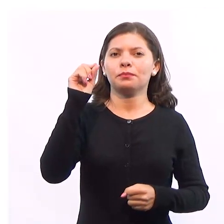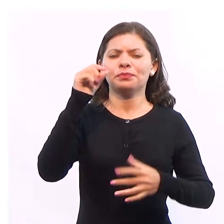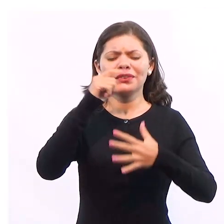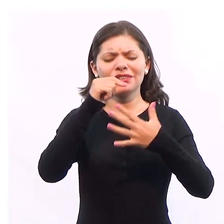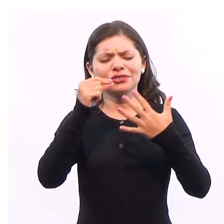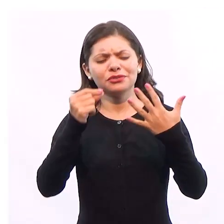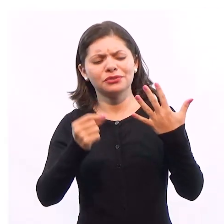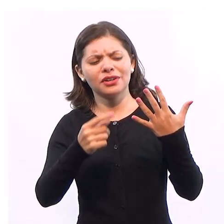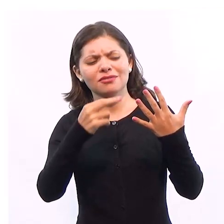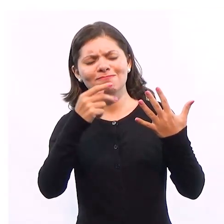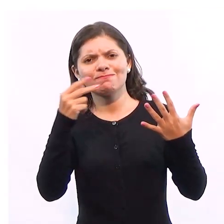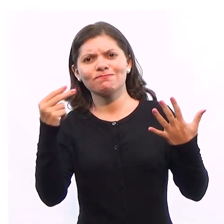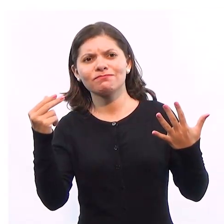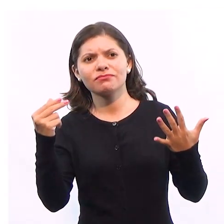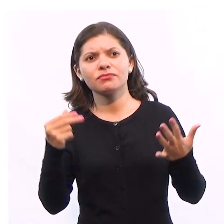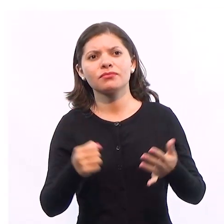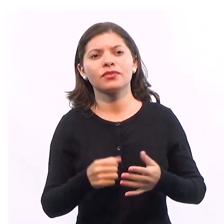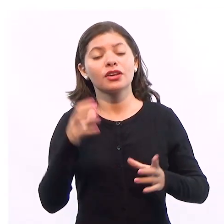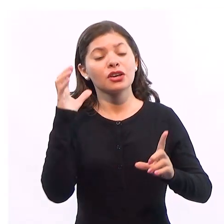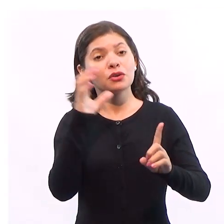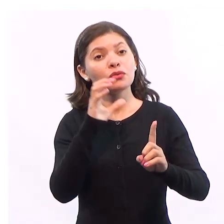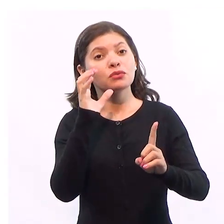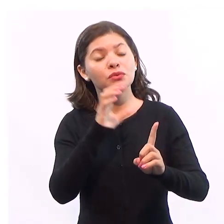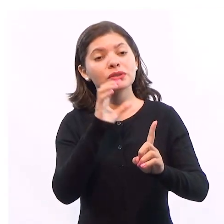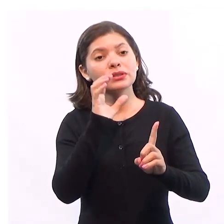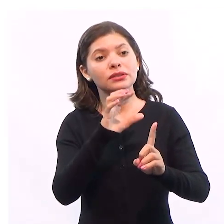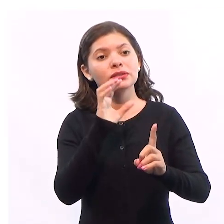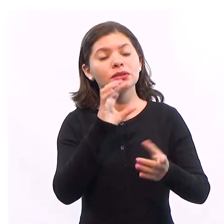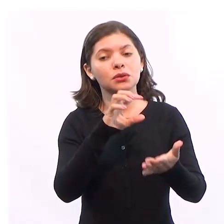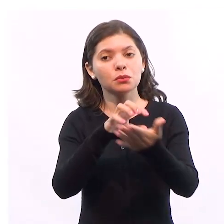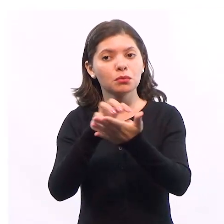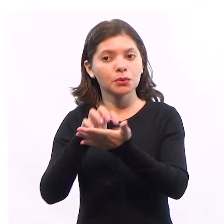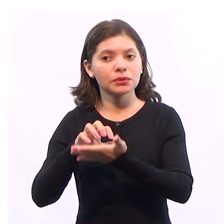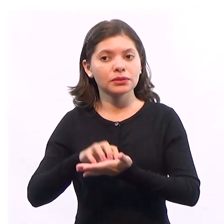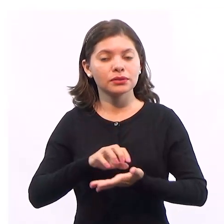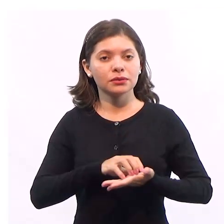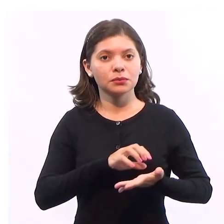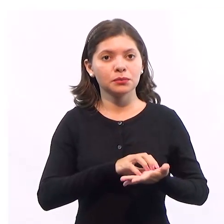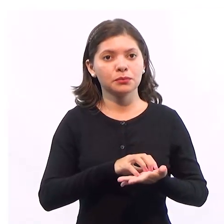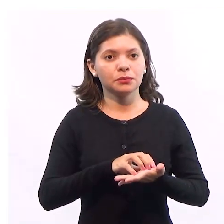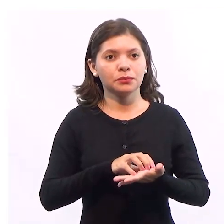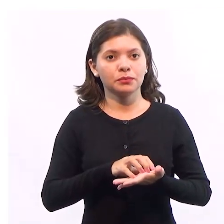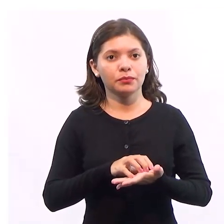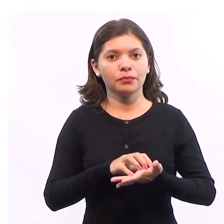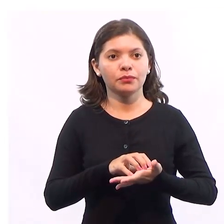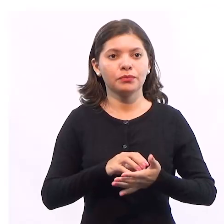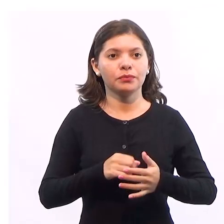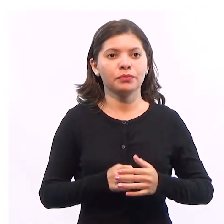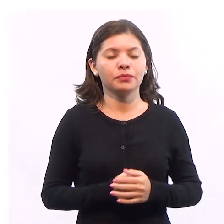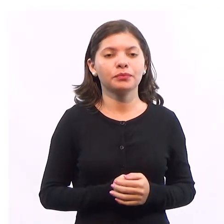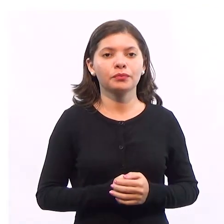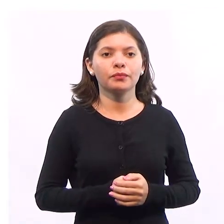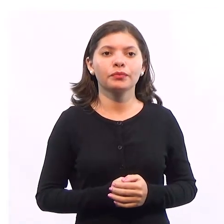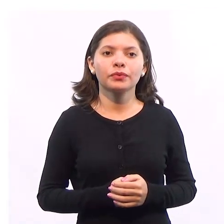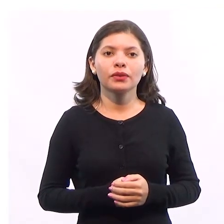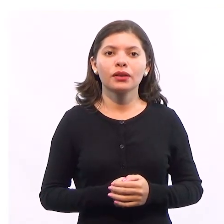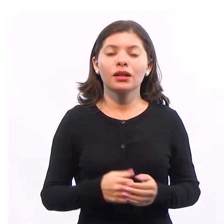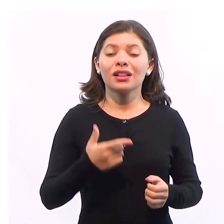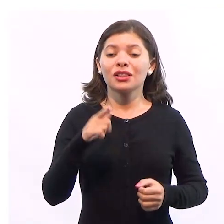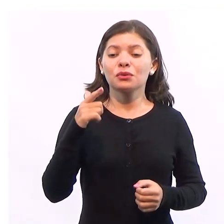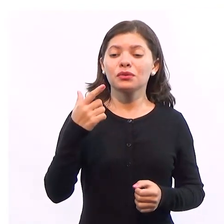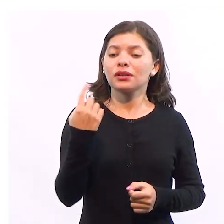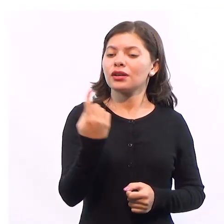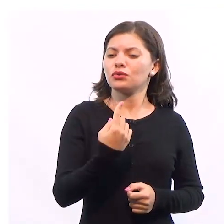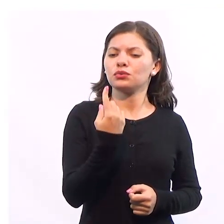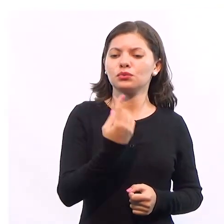abordagem preconiza a ideia de que há uma série de fatores que influenciam e afetam a organização